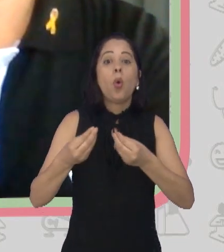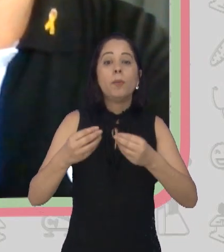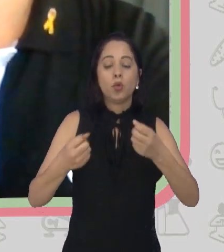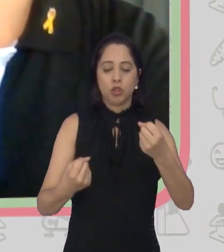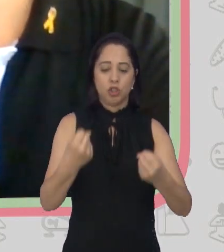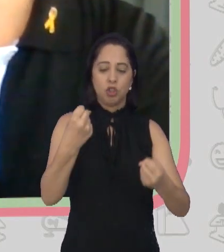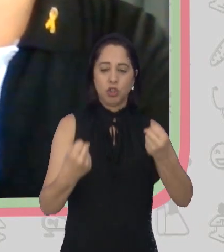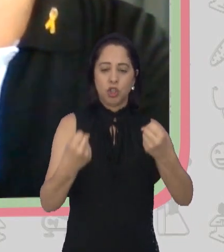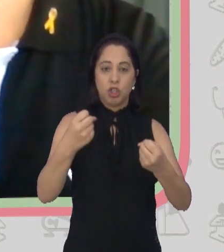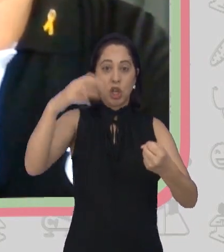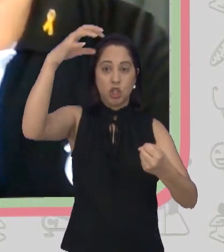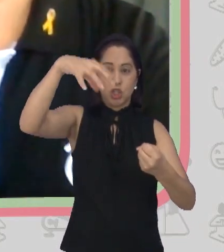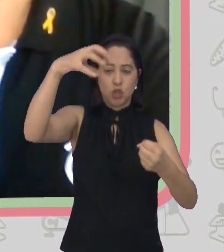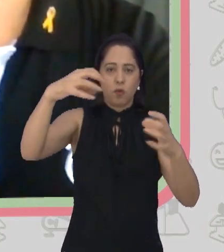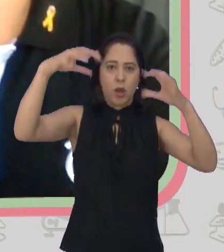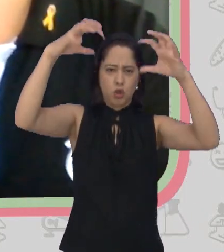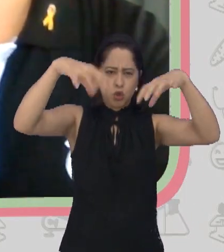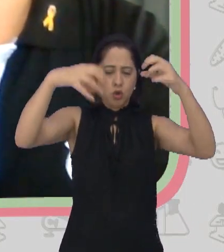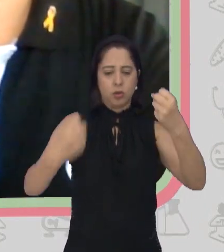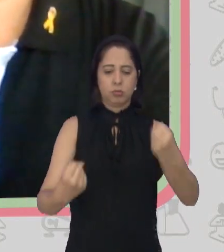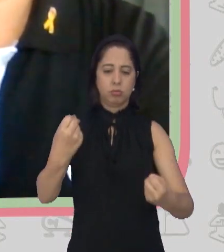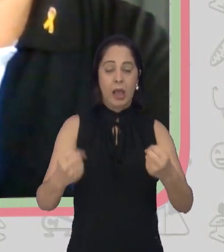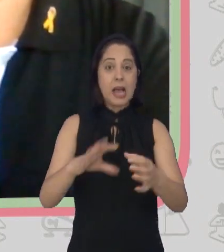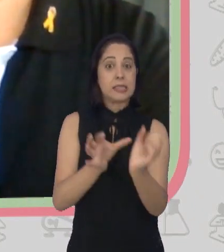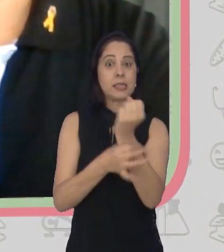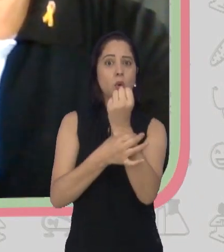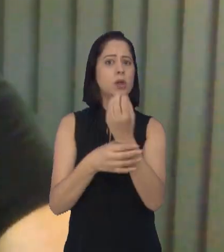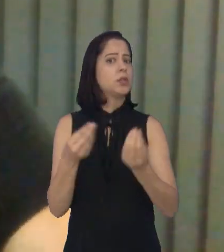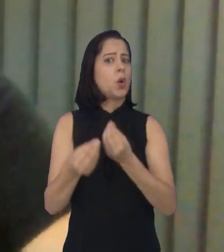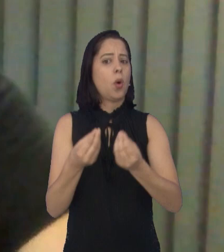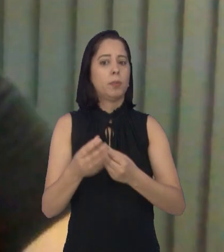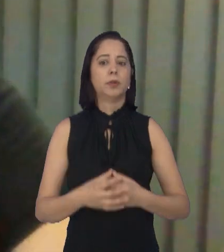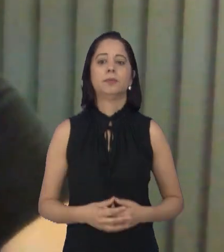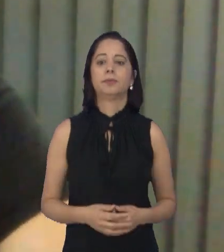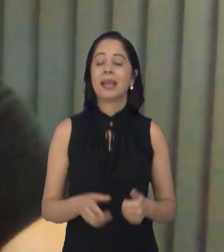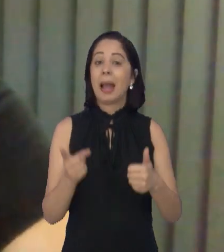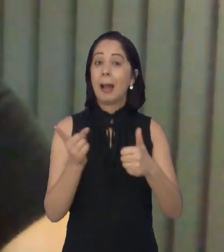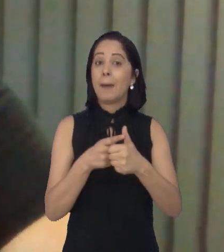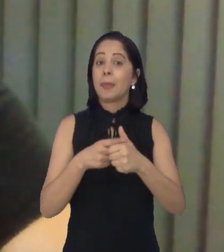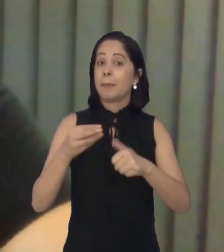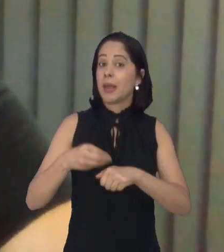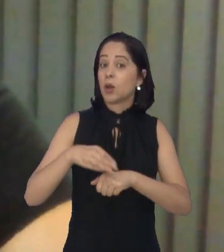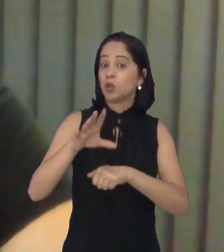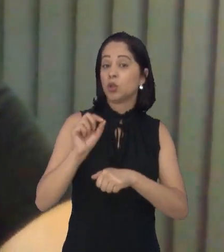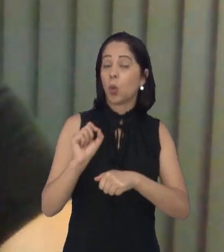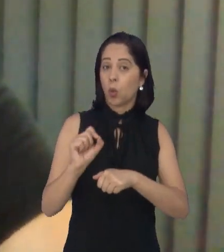com segurança em dias chuvosos? Primeira dica,